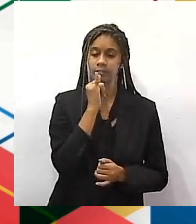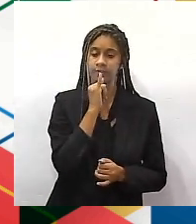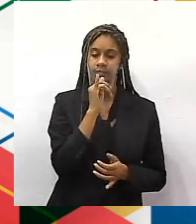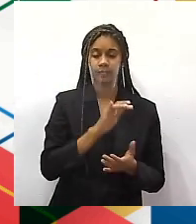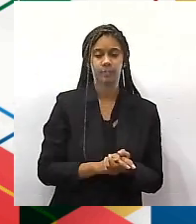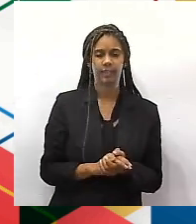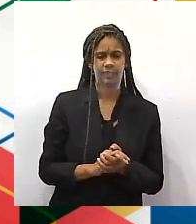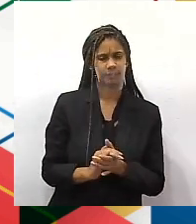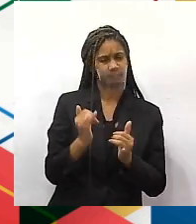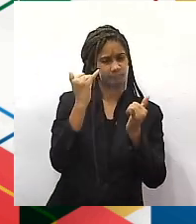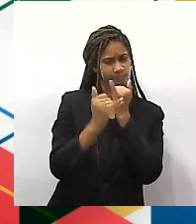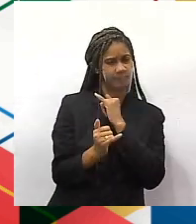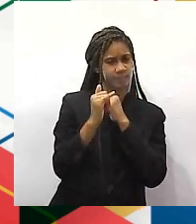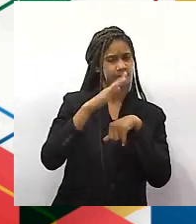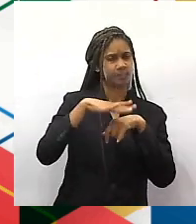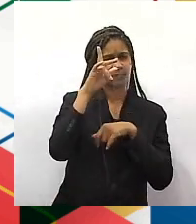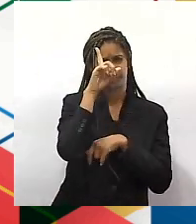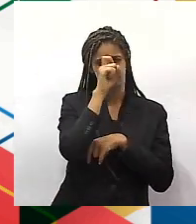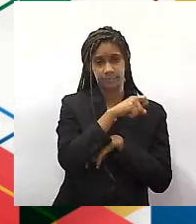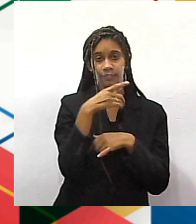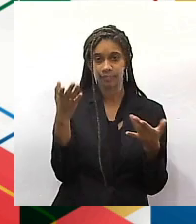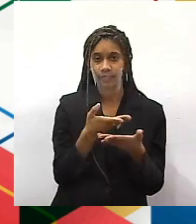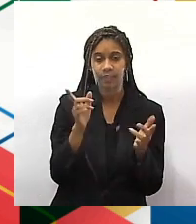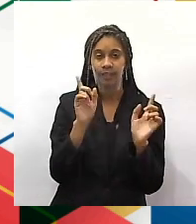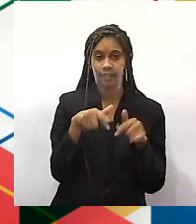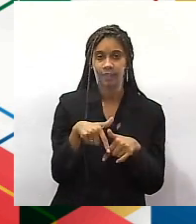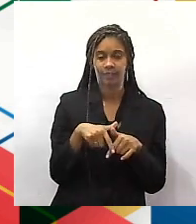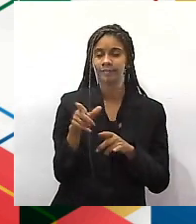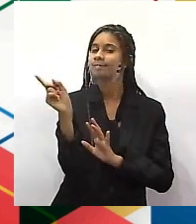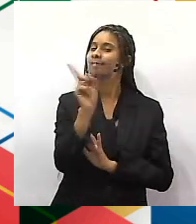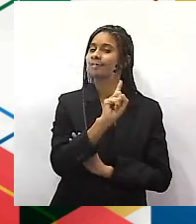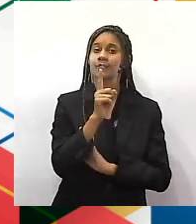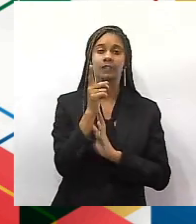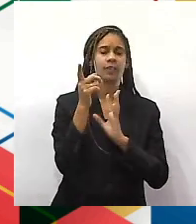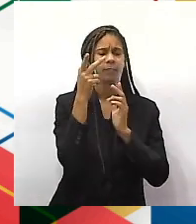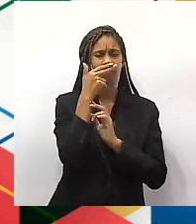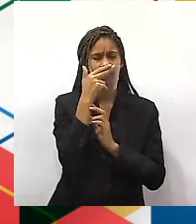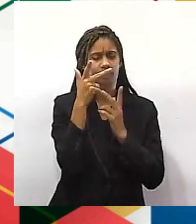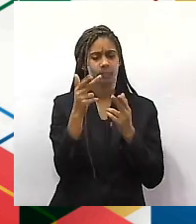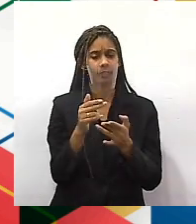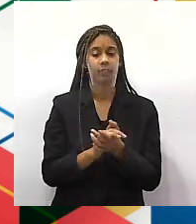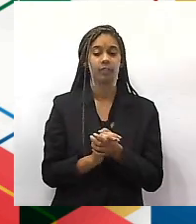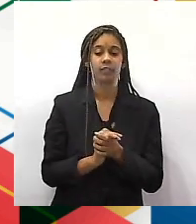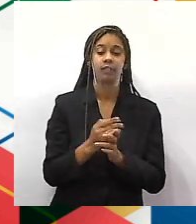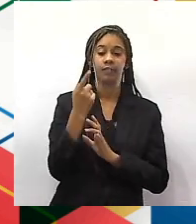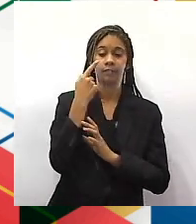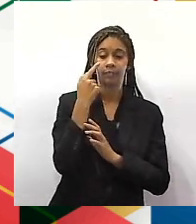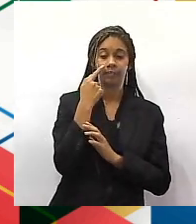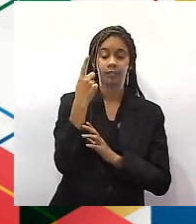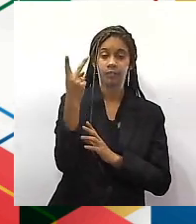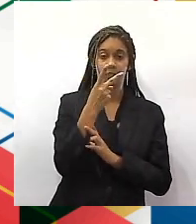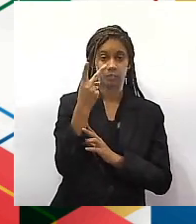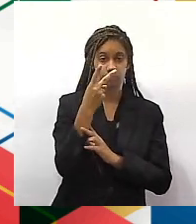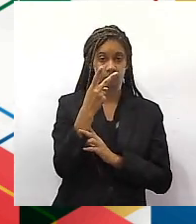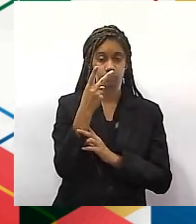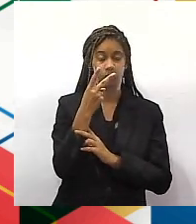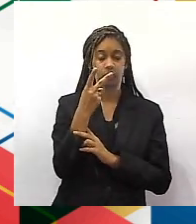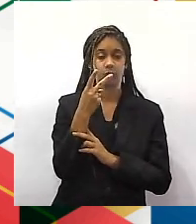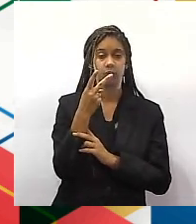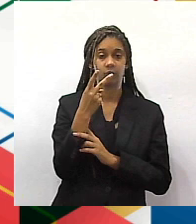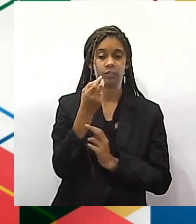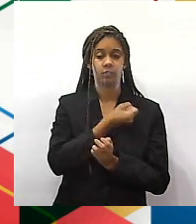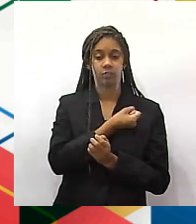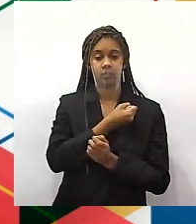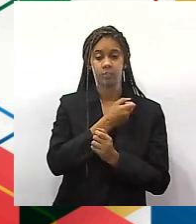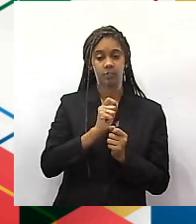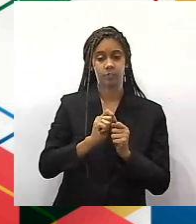mais difícil agora, né? Não, é a mesma coisa. Agora você tem os segmentos grandes, olha, 2 segmentos grandes e 2 pequenininhos. E a gente